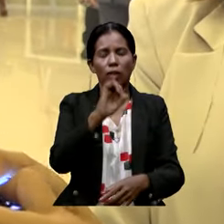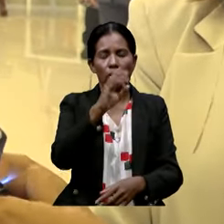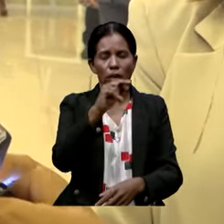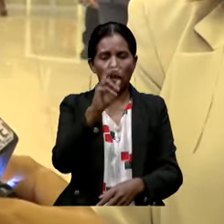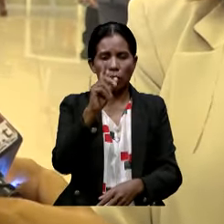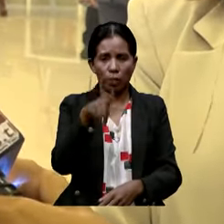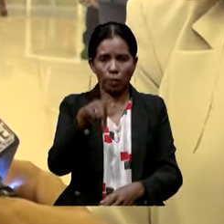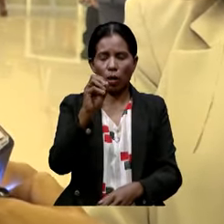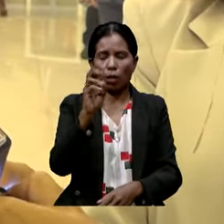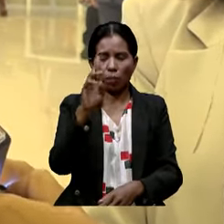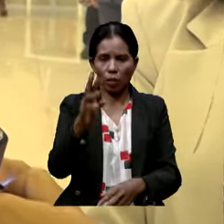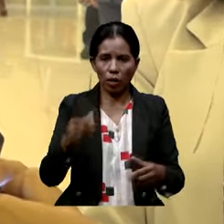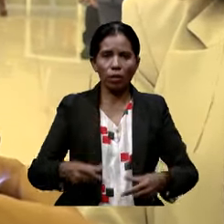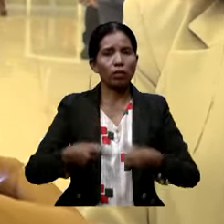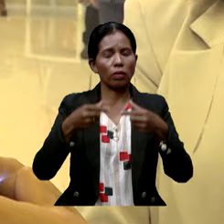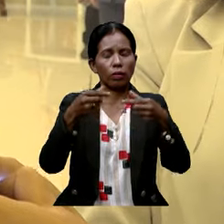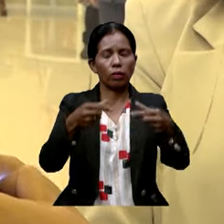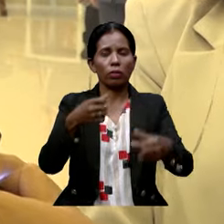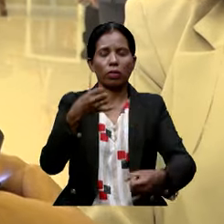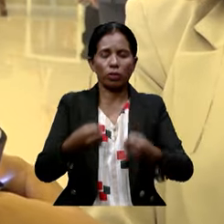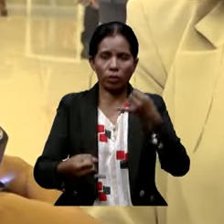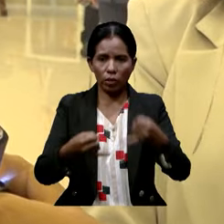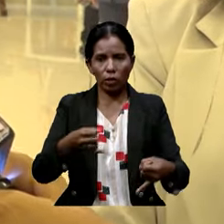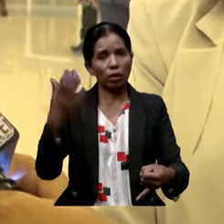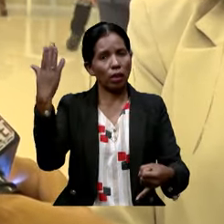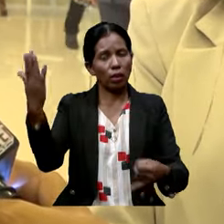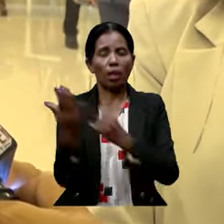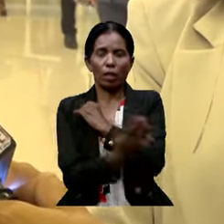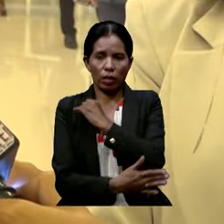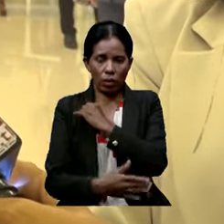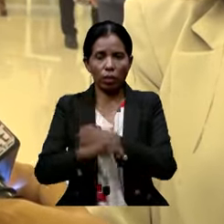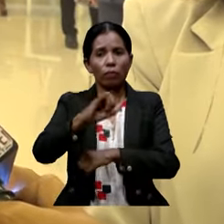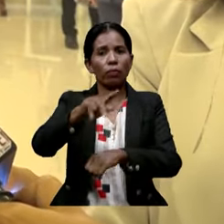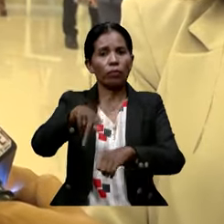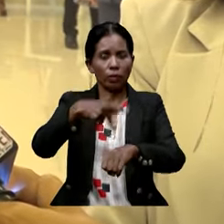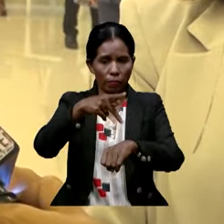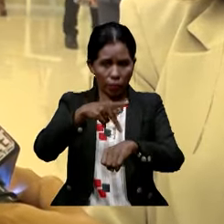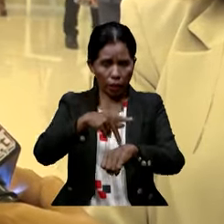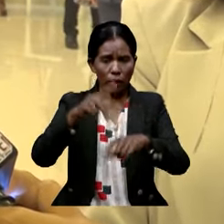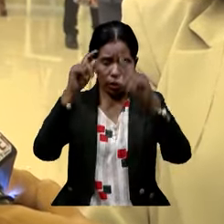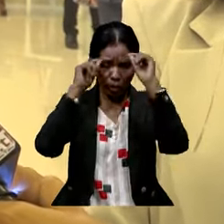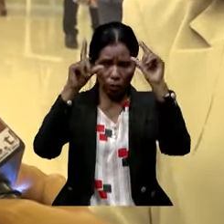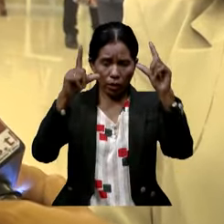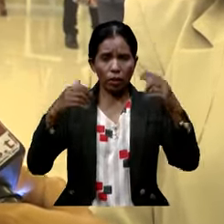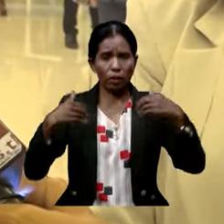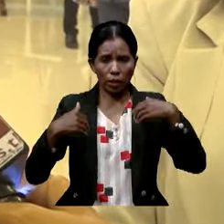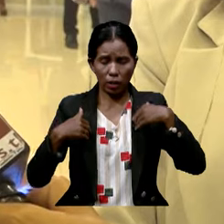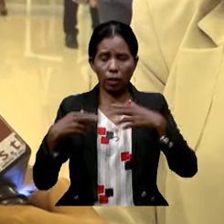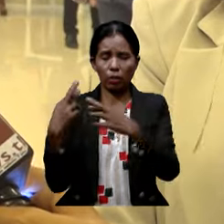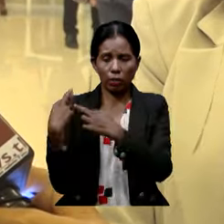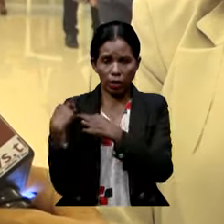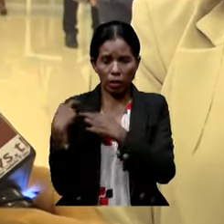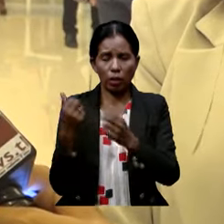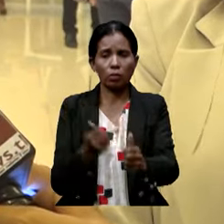tu entrega a justiça Filipinas. E Timor-Leste e obrigação a tu